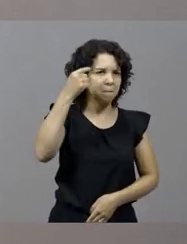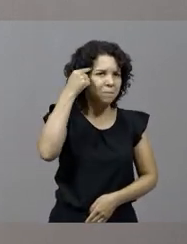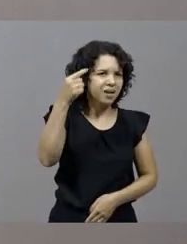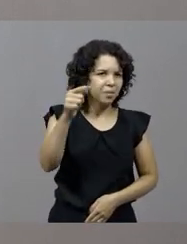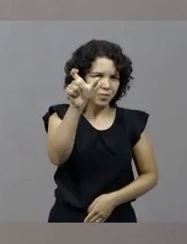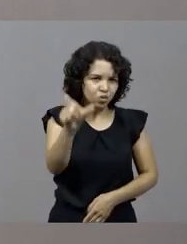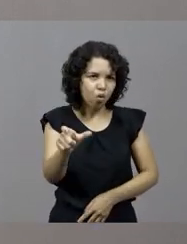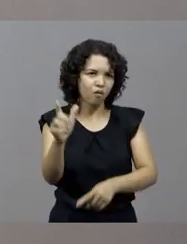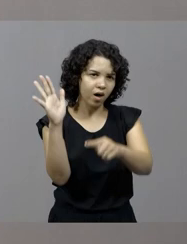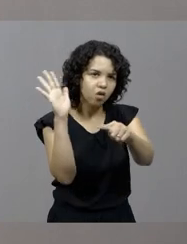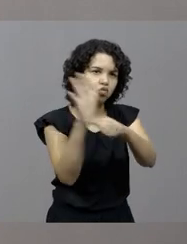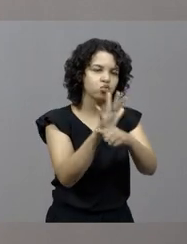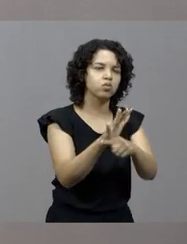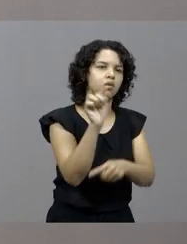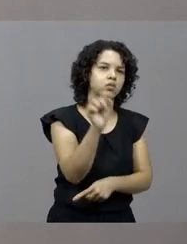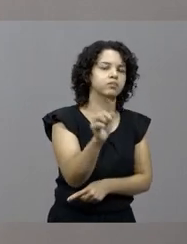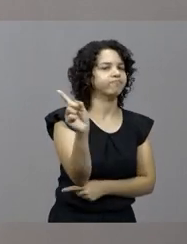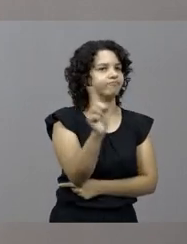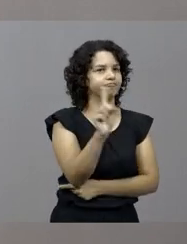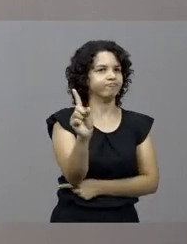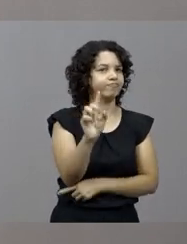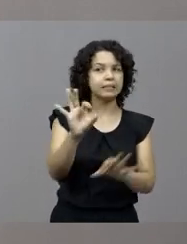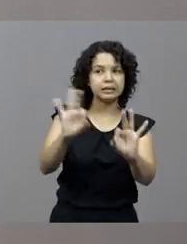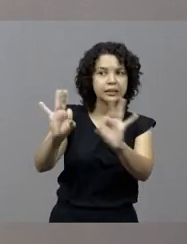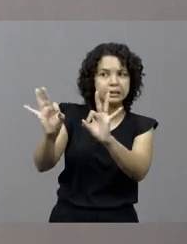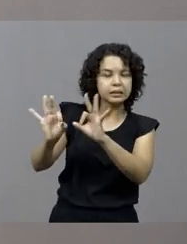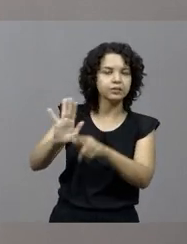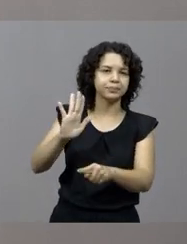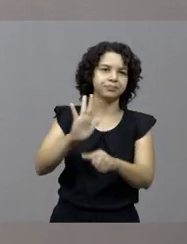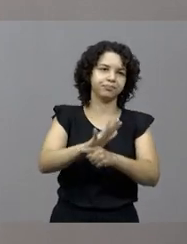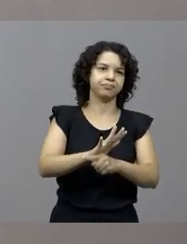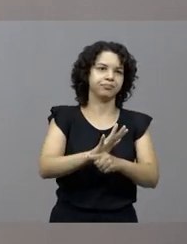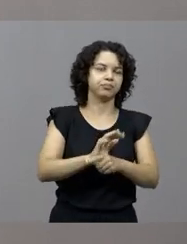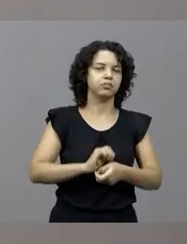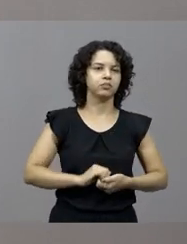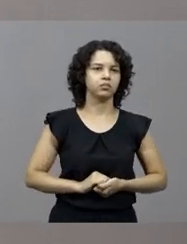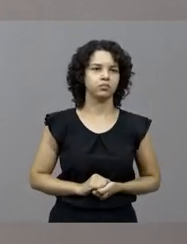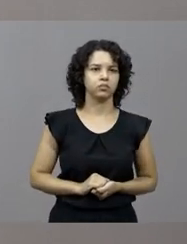ajudar. Ninguém vai te ajudar.